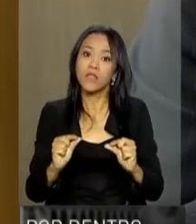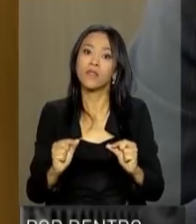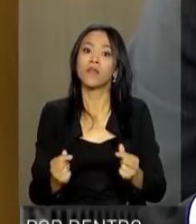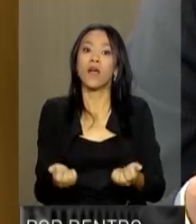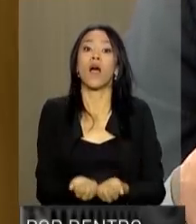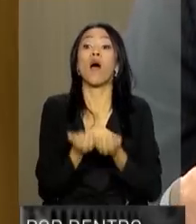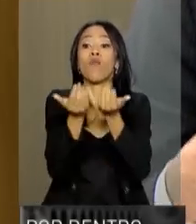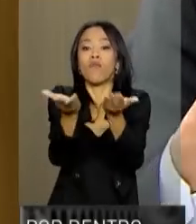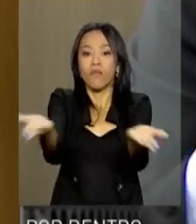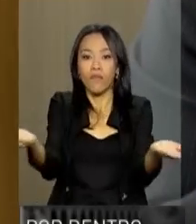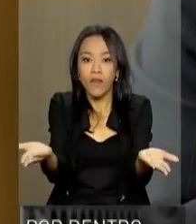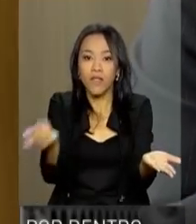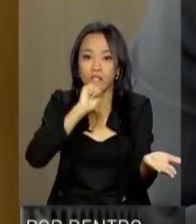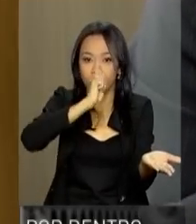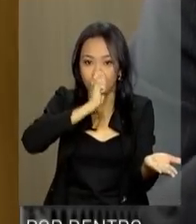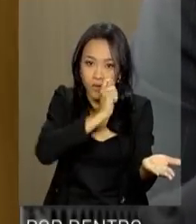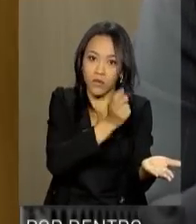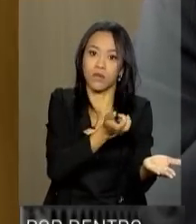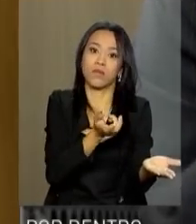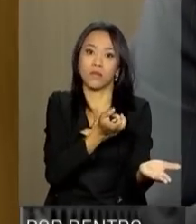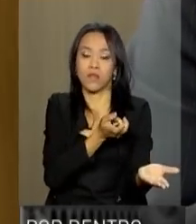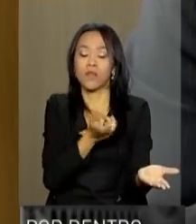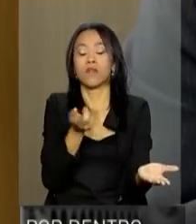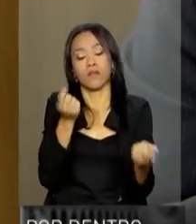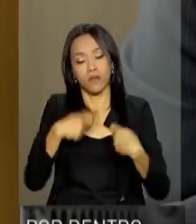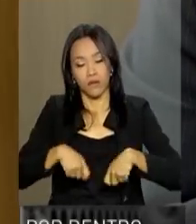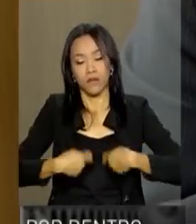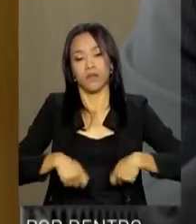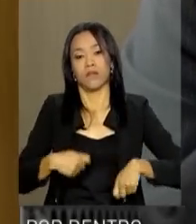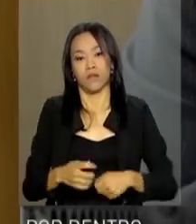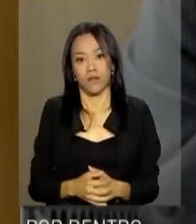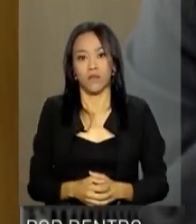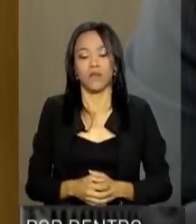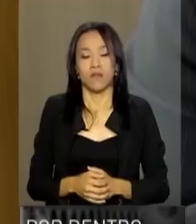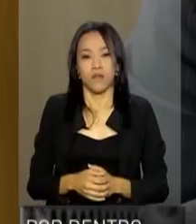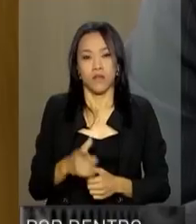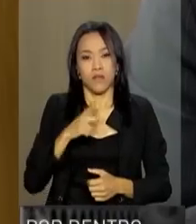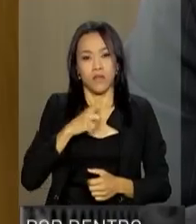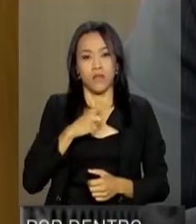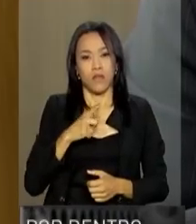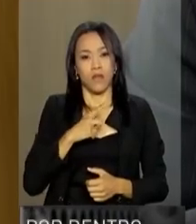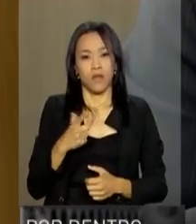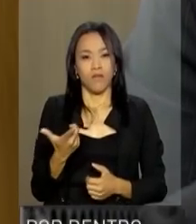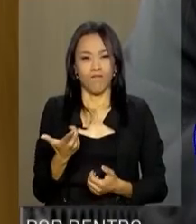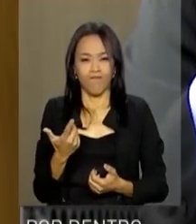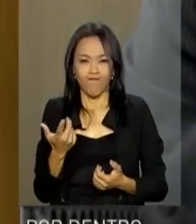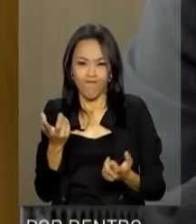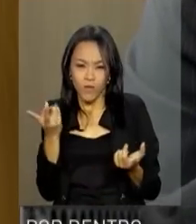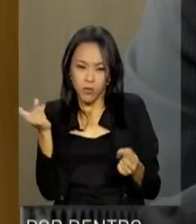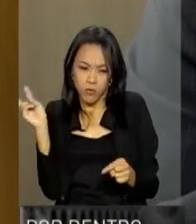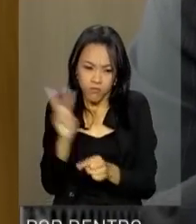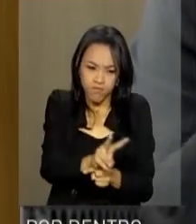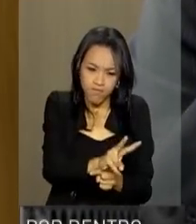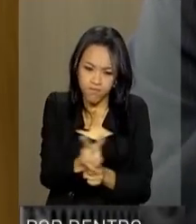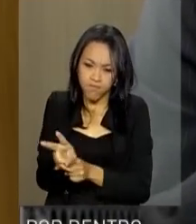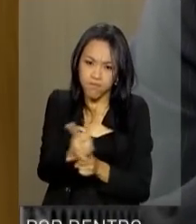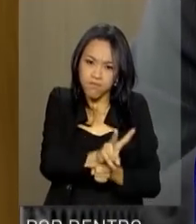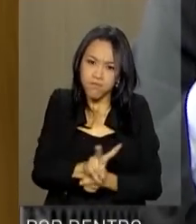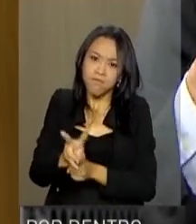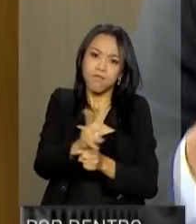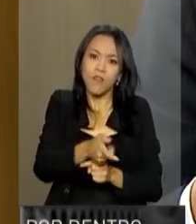dessa situação não sei o que reduziu a oferta portanto tem que haver uma repressão ao crime organizado tem que ter uma repressão